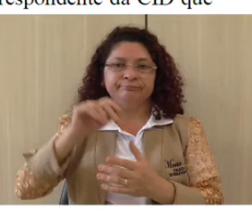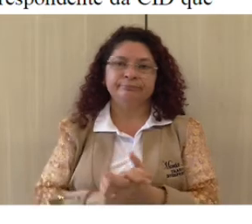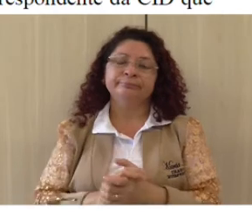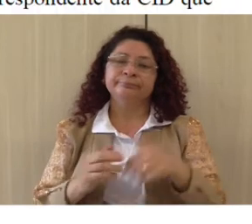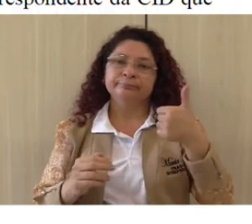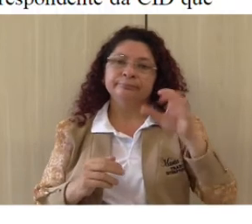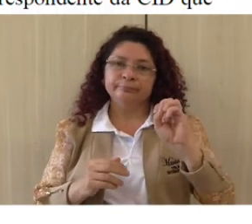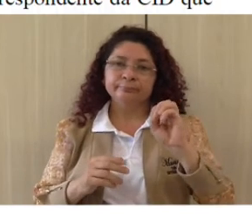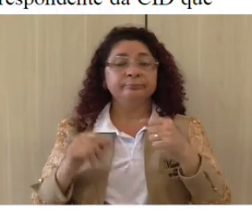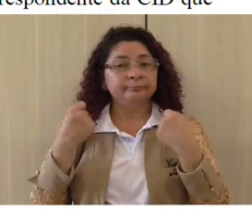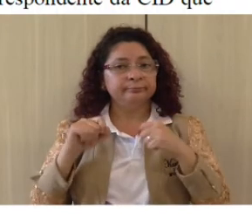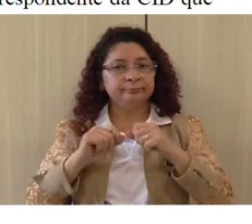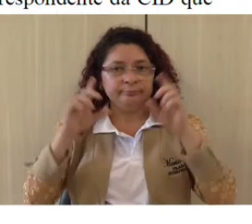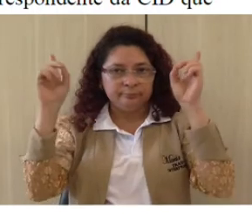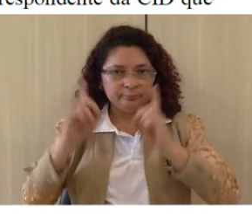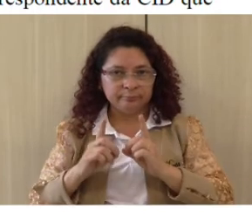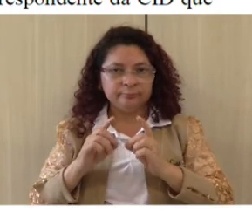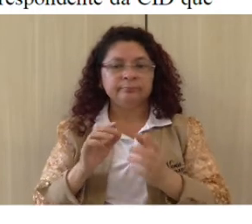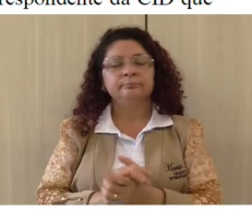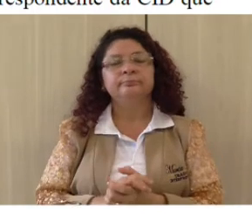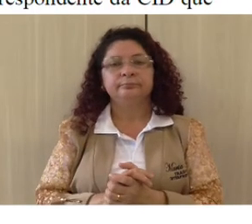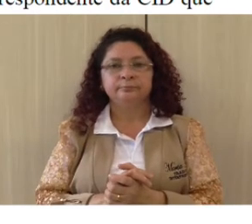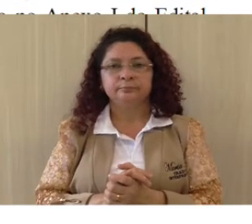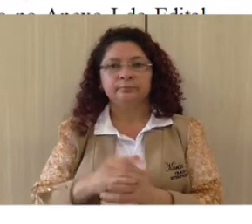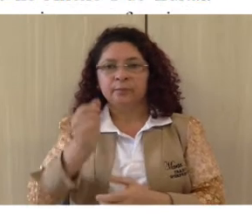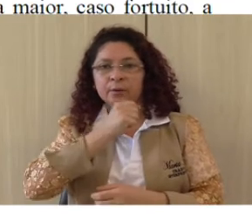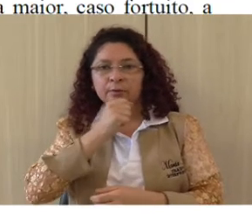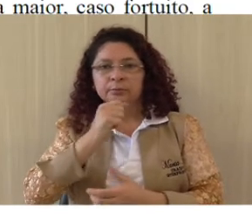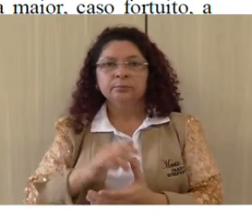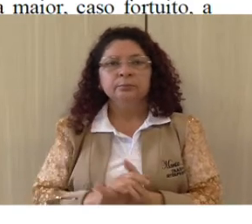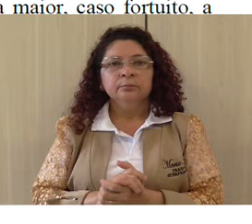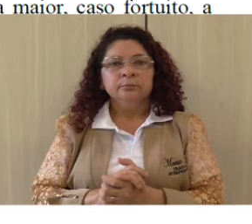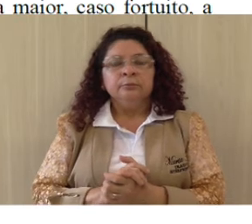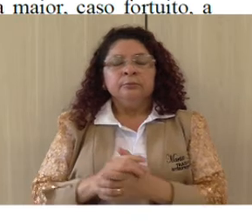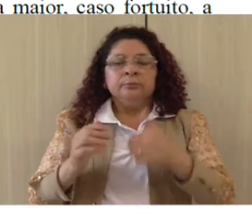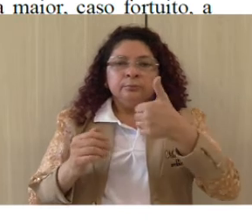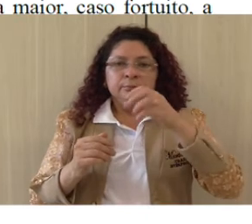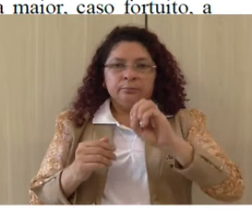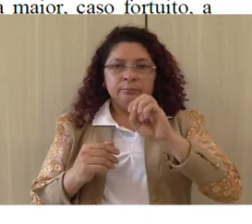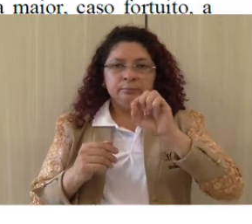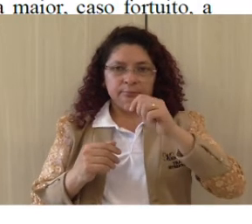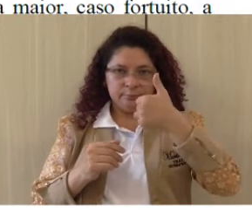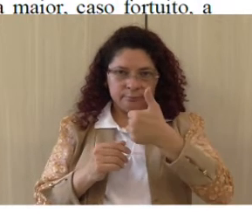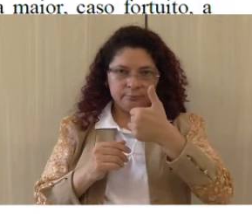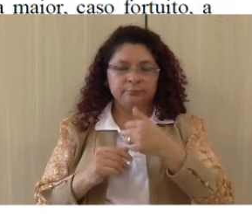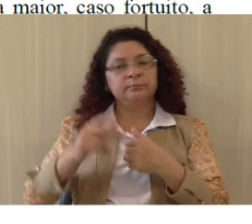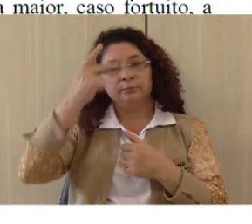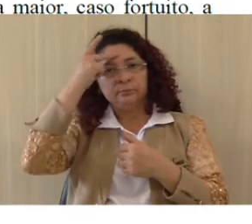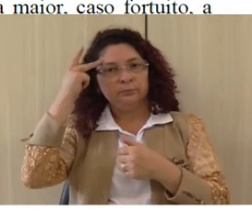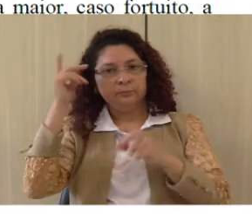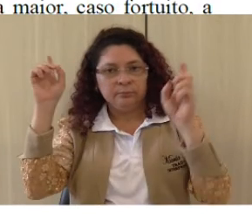10. Das necessidades especiais para a realização das entrevistas. Item 10.1. O candidato